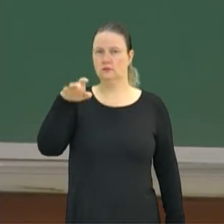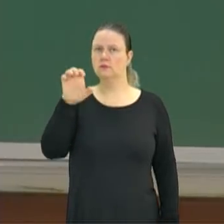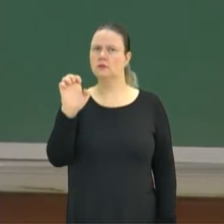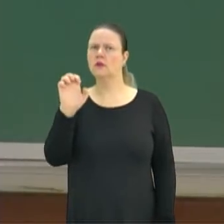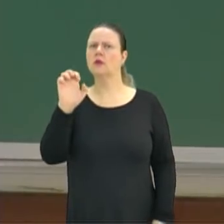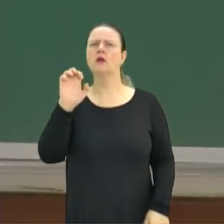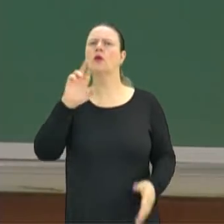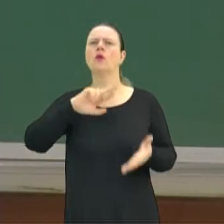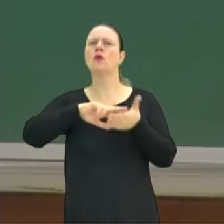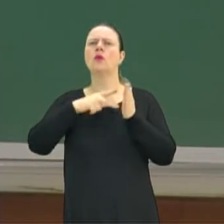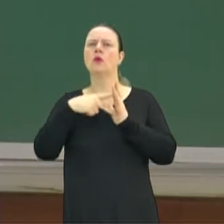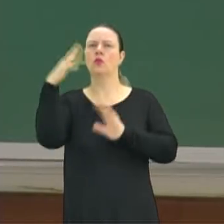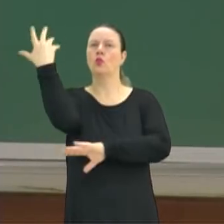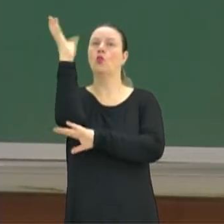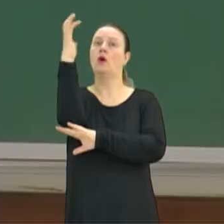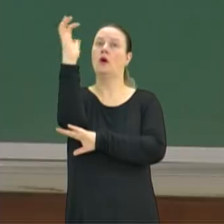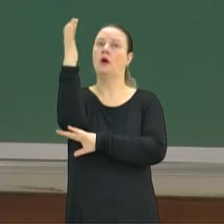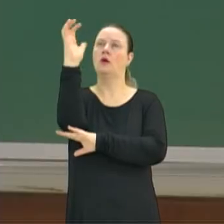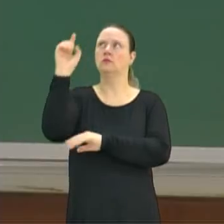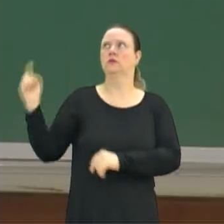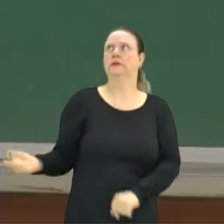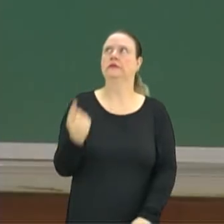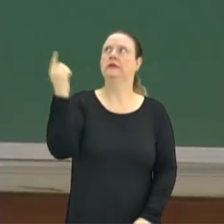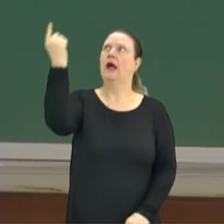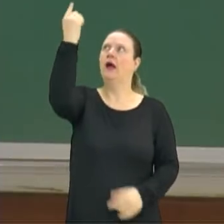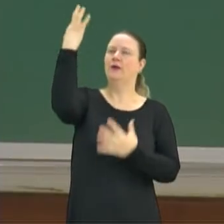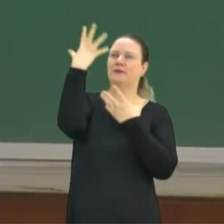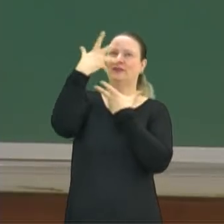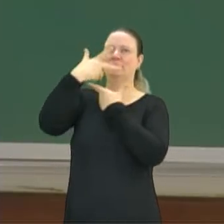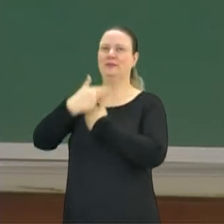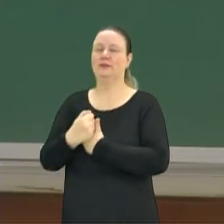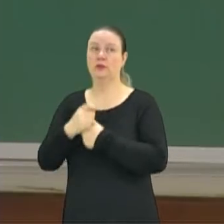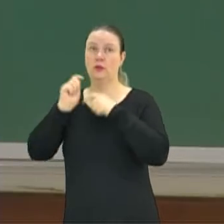grande, bonita. Um ipê pode ser consumido ali por 700